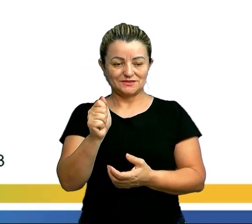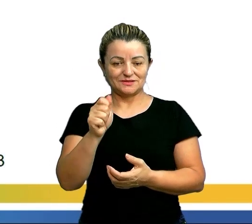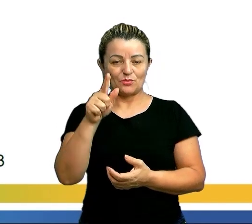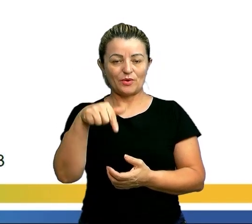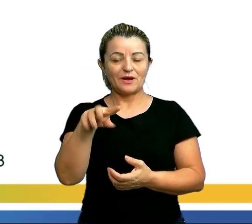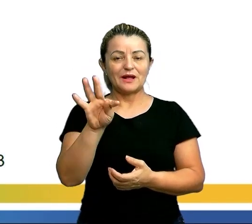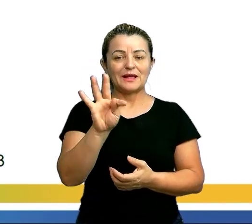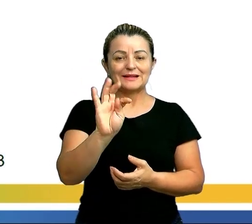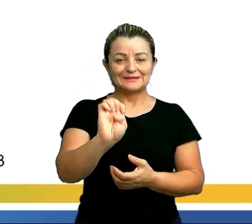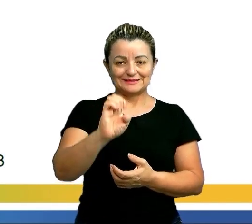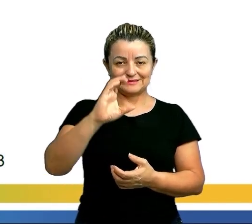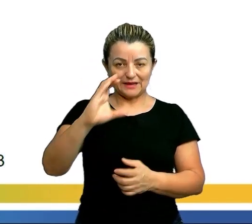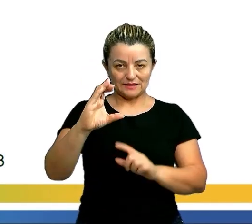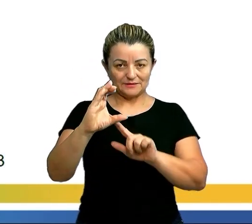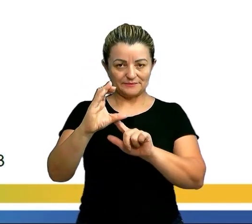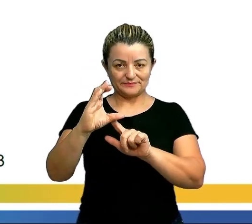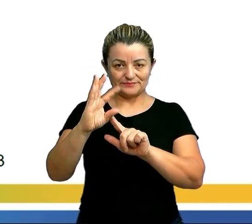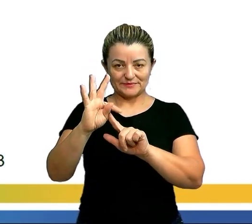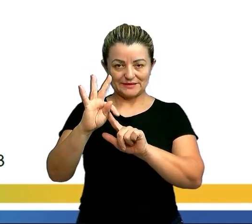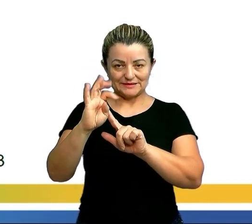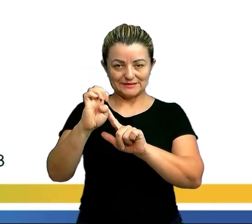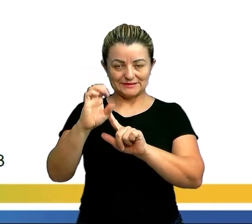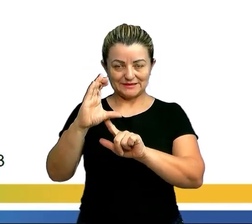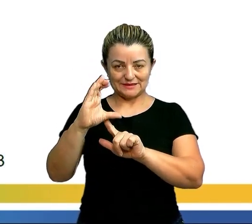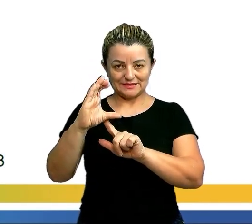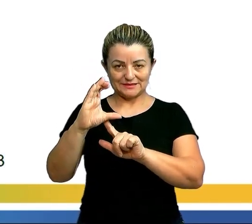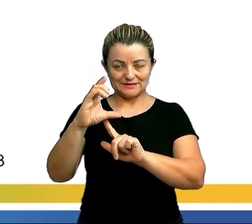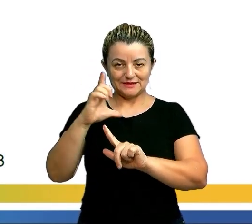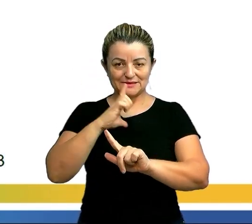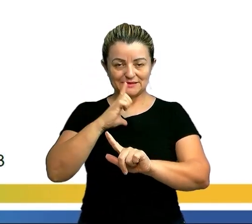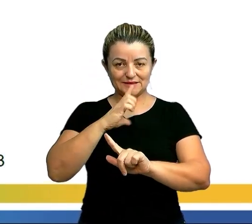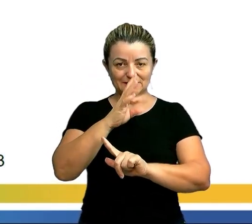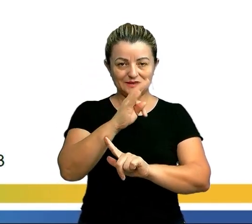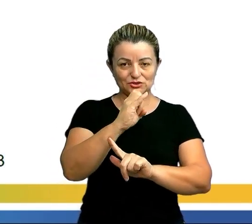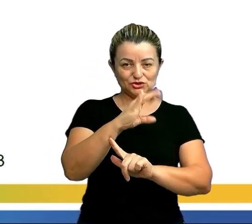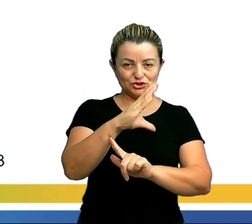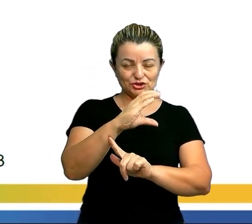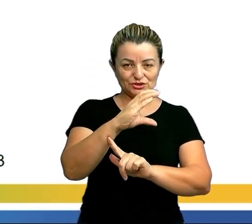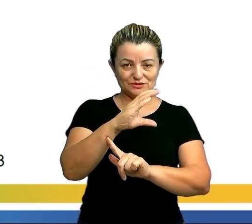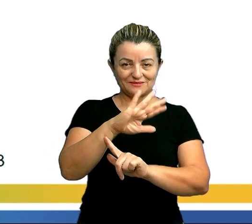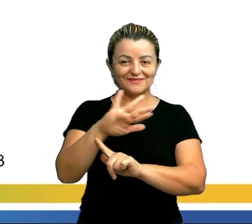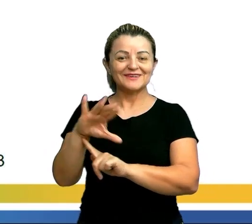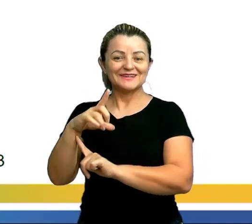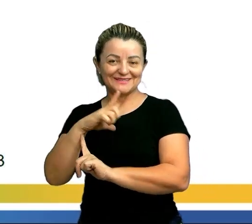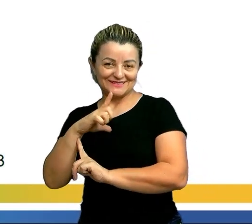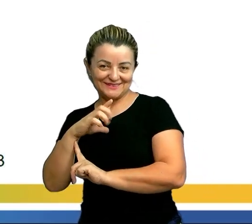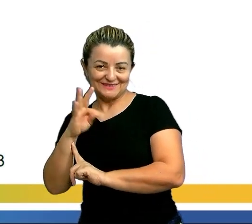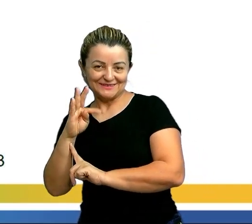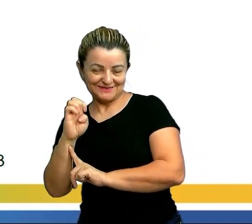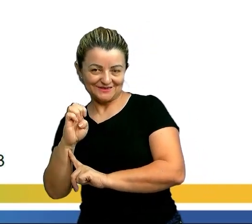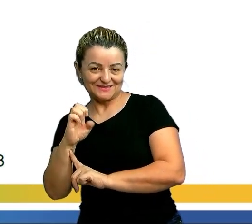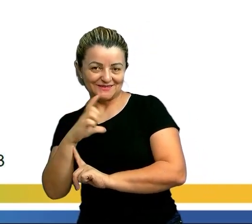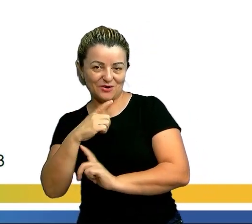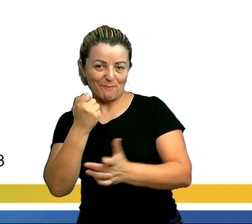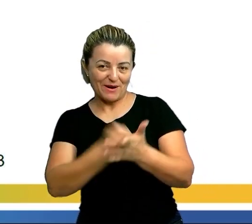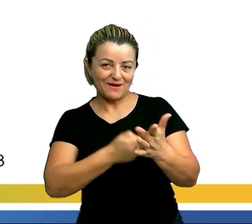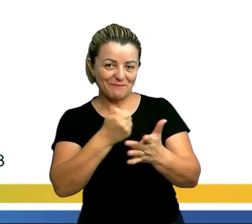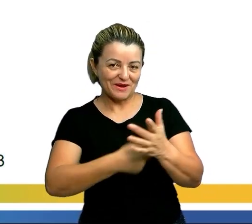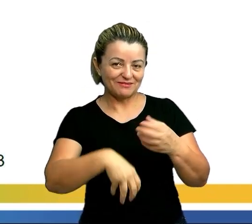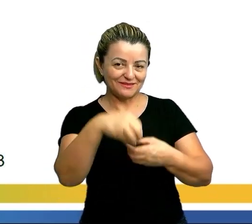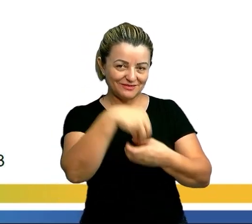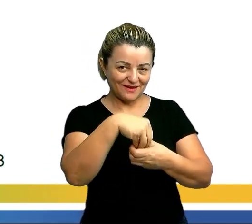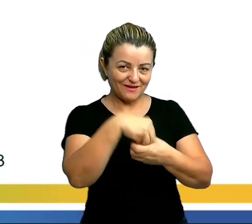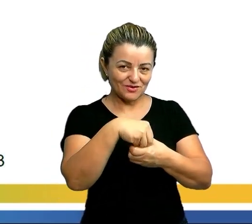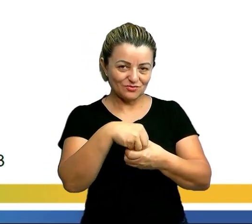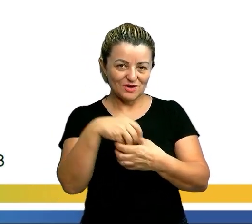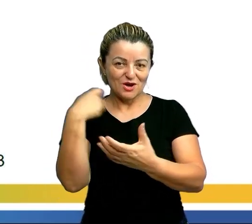TEC, né? A gente pode, às vezes eu até brinco, tem a TIC e tem a TEC, a tarifa interna e a tarifa externa. O que é que